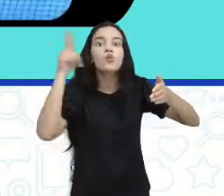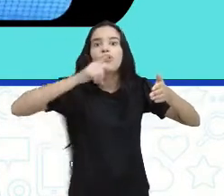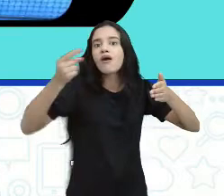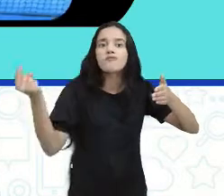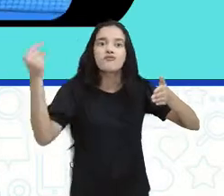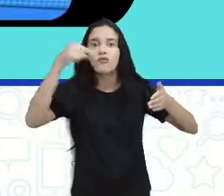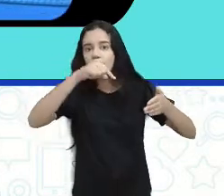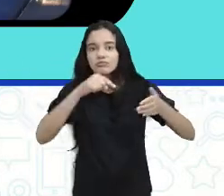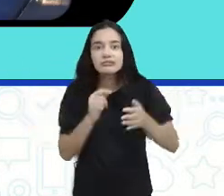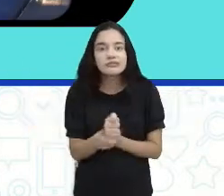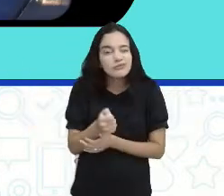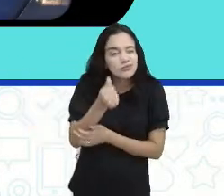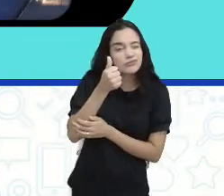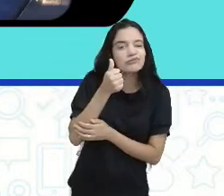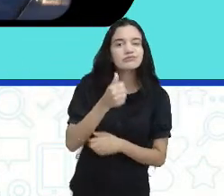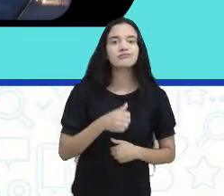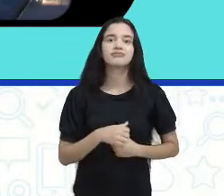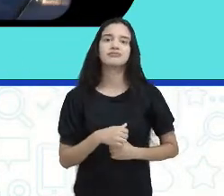voltar.